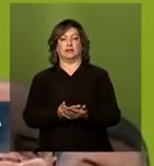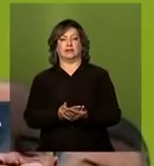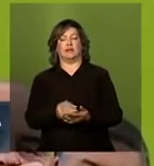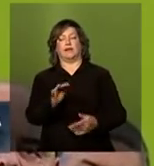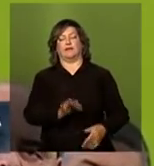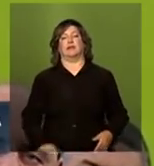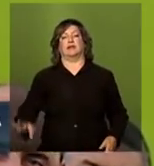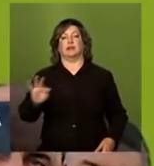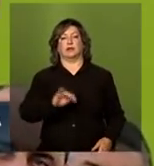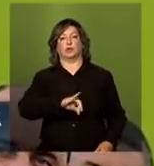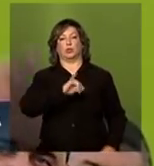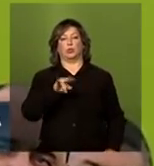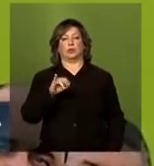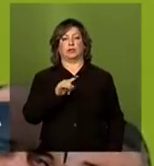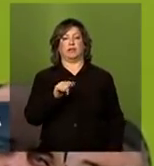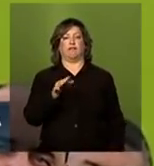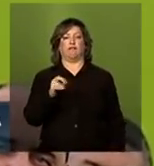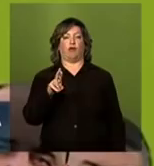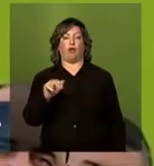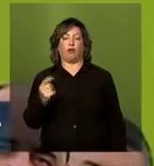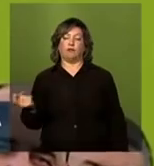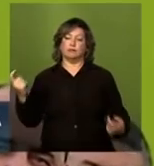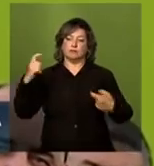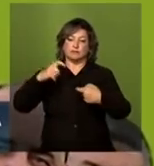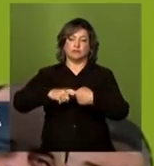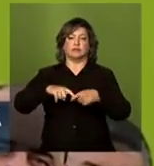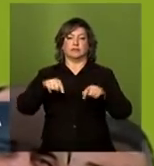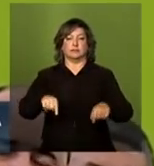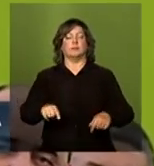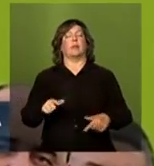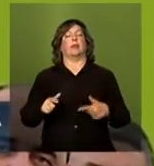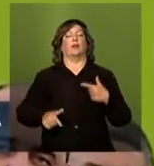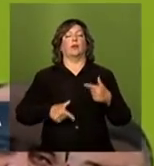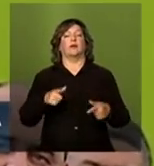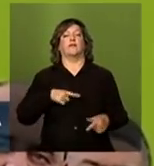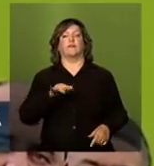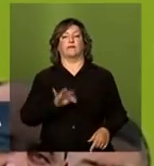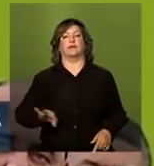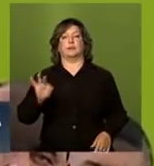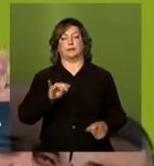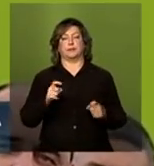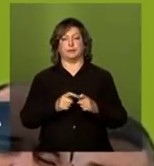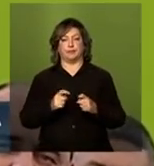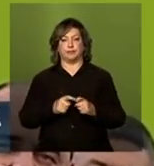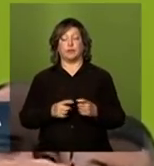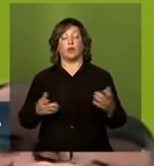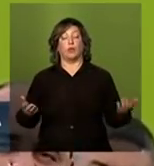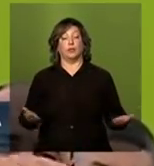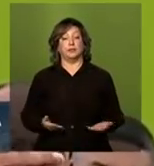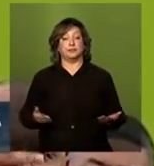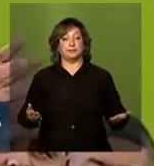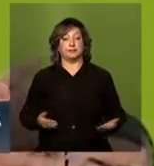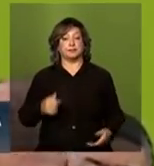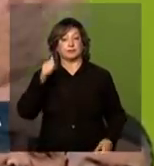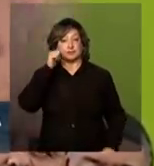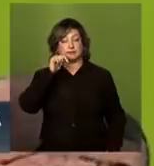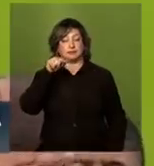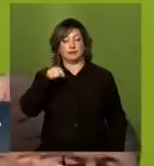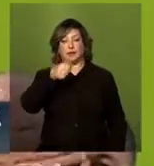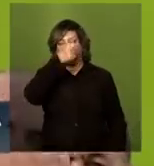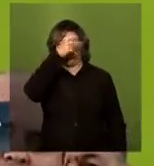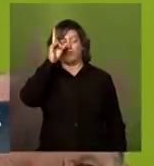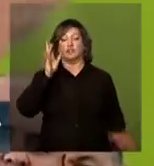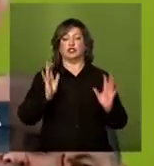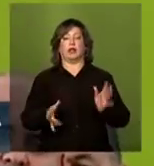de Fora lutando para ter uma faculdade de medicina hoje a prefeita já tem